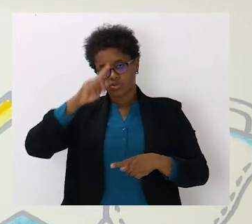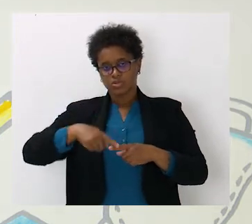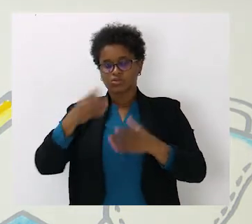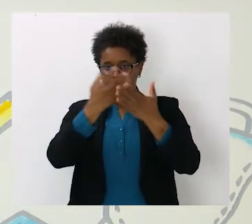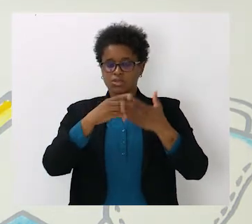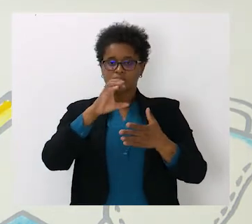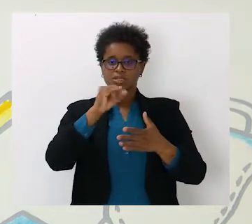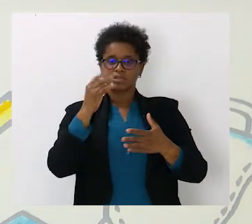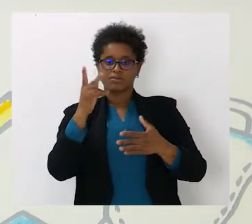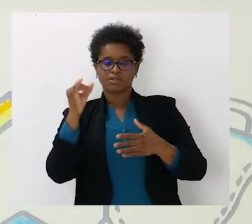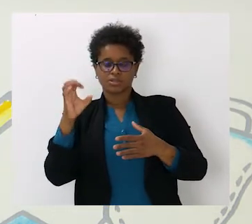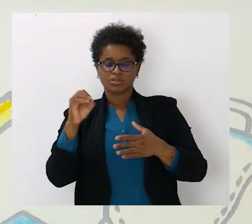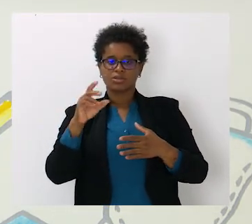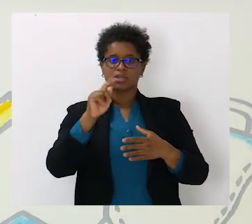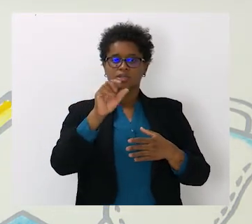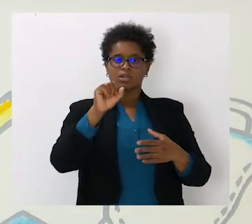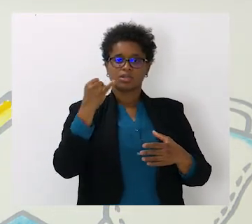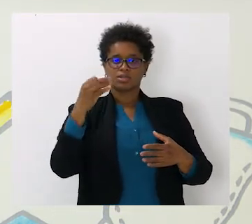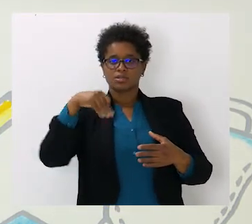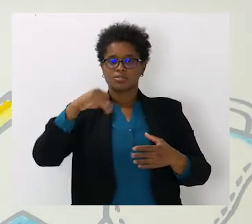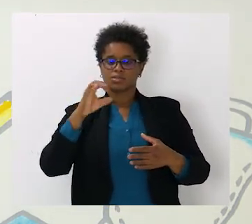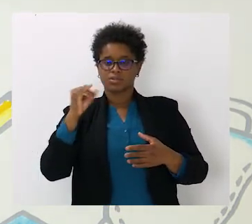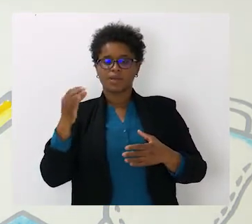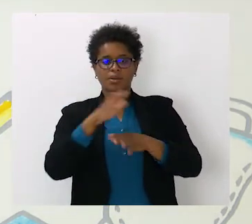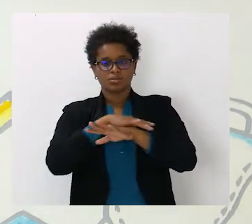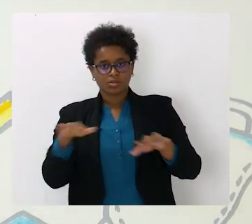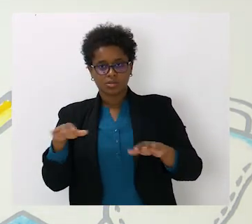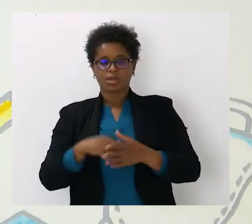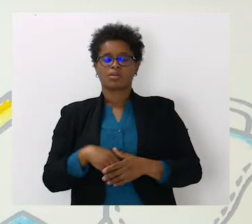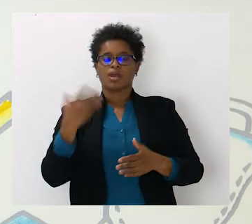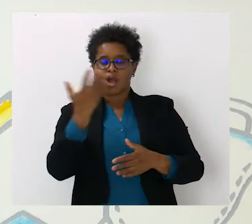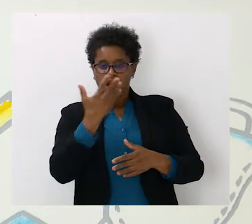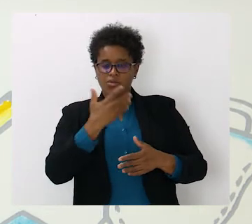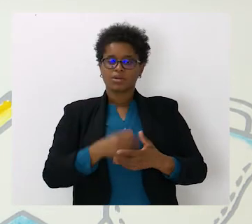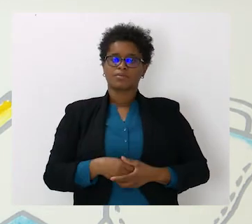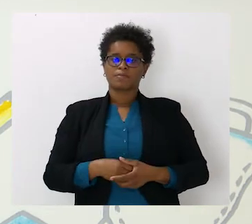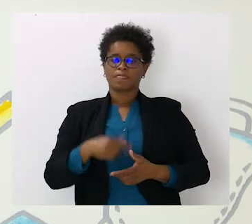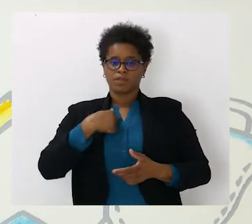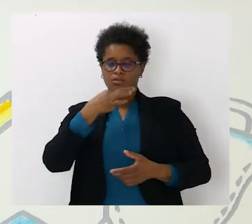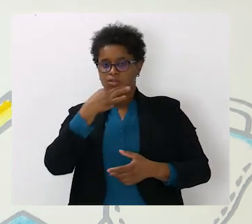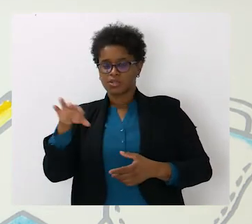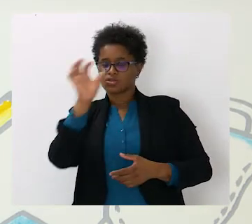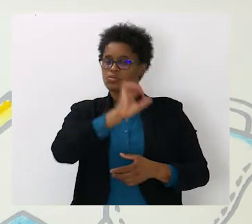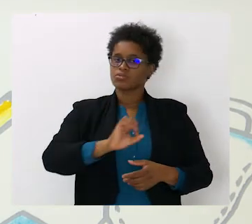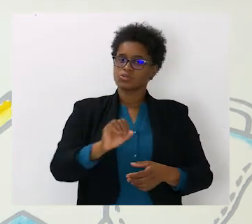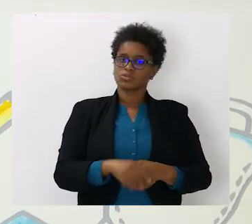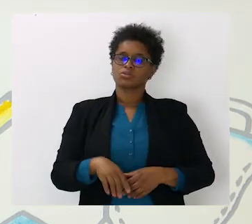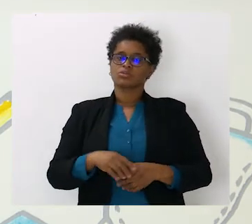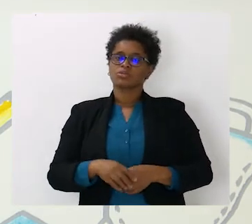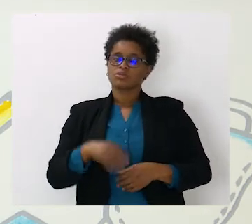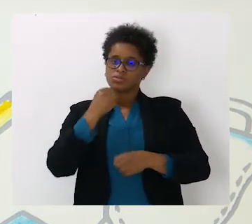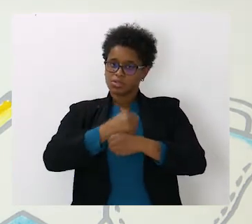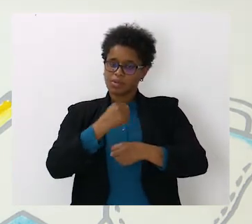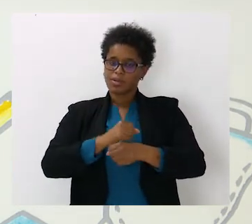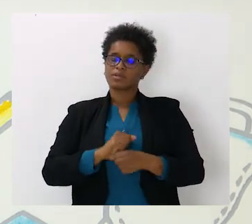a civilização egípcia. Para terminarmos de facto a aula, deixo-vos